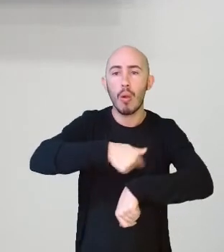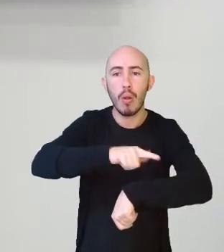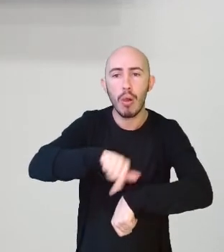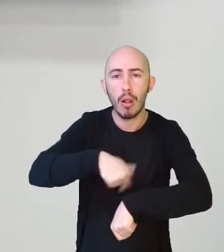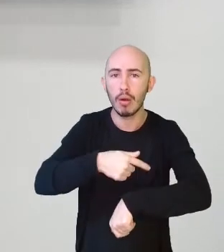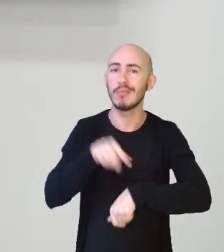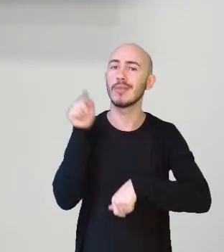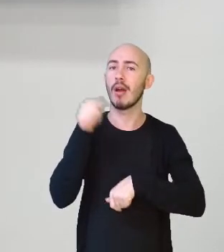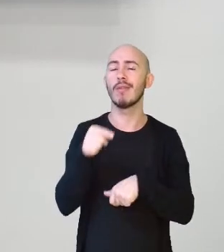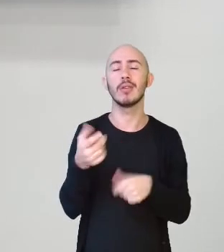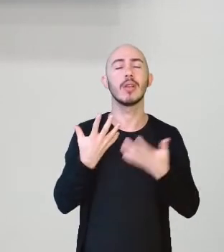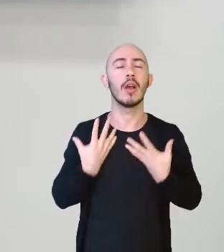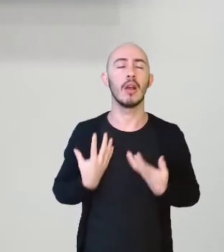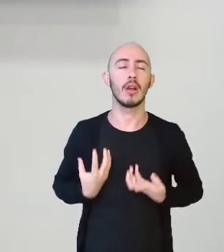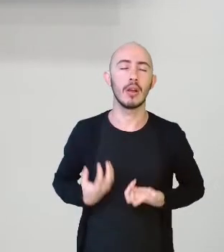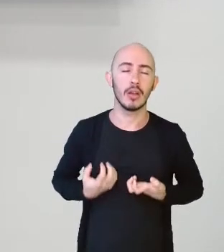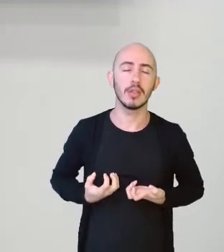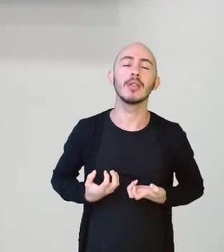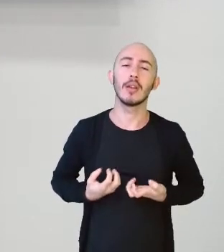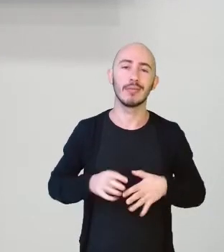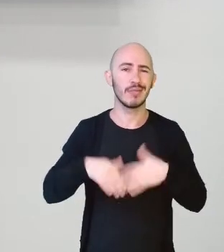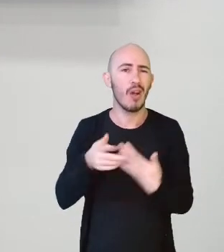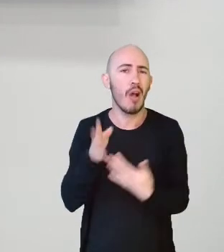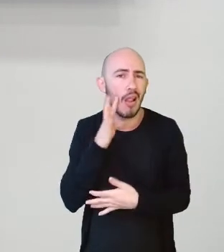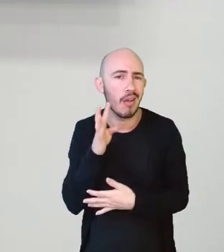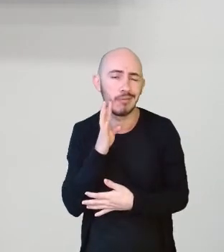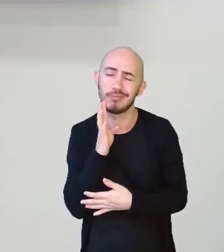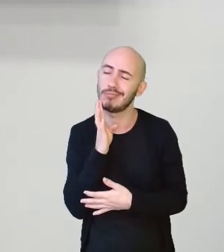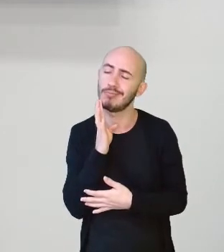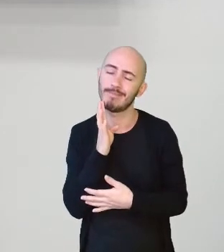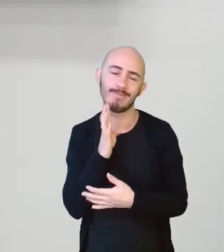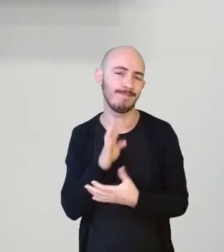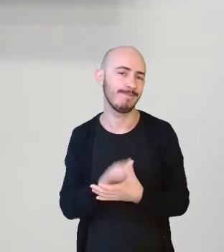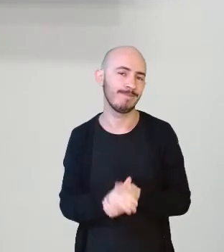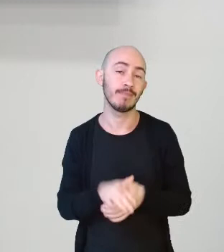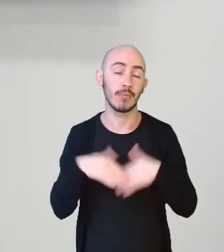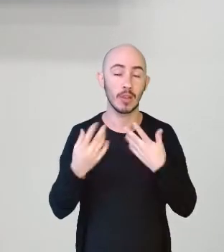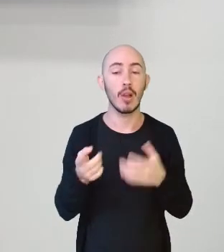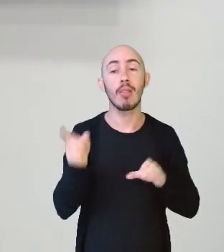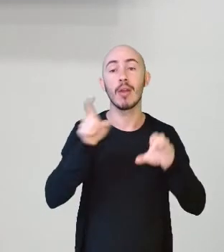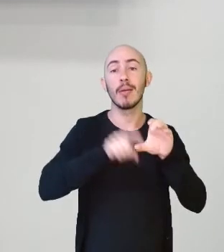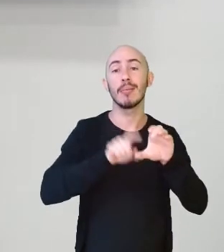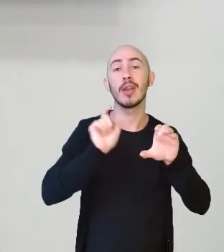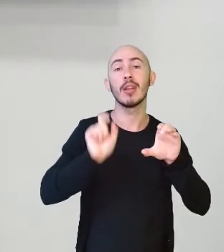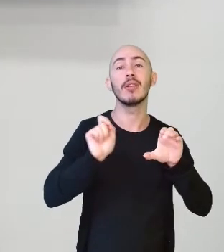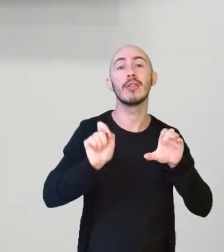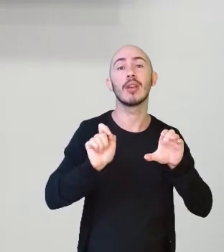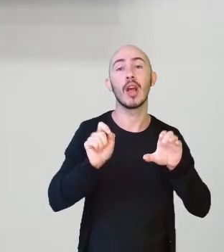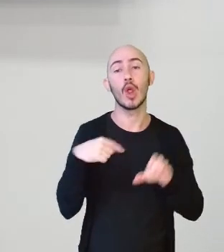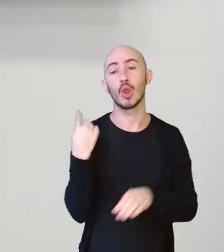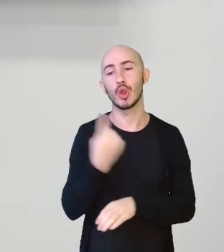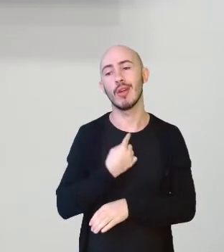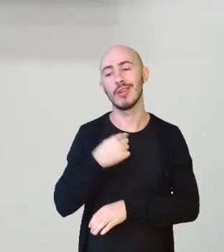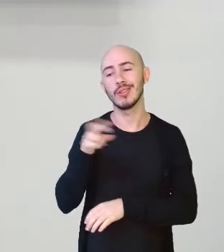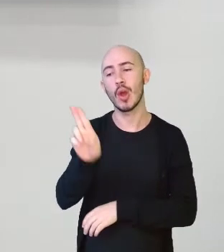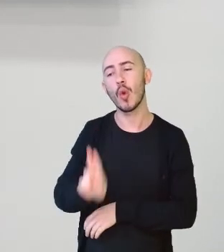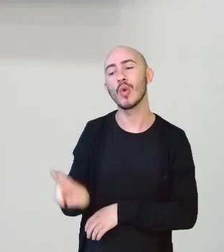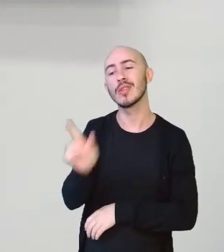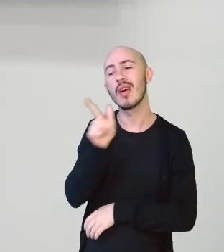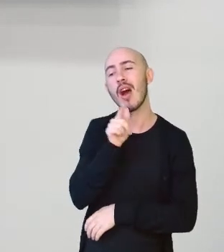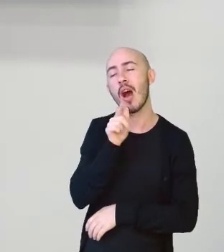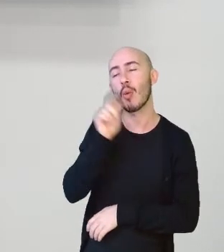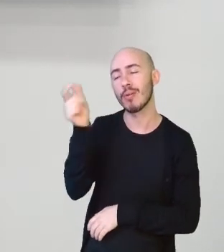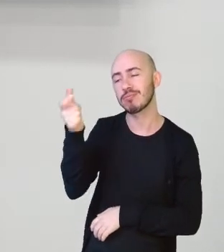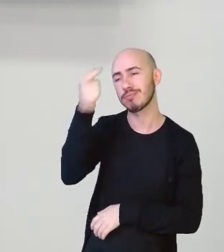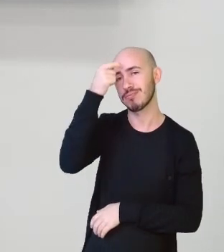ficar mais cansado, não é legal. Então, depende muito que a gente use a água com racionalidade,